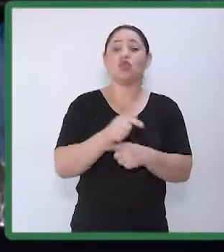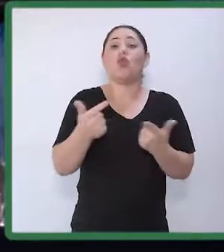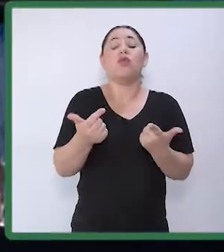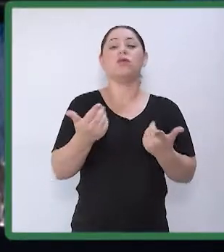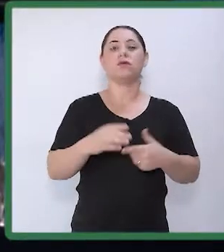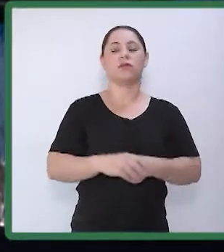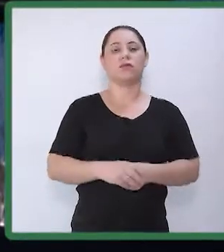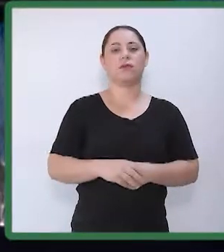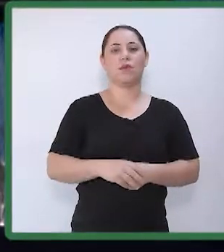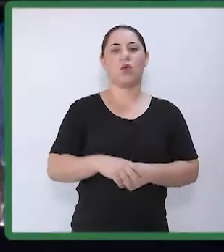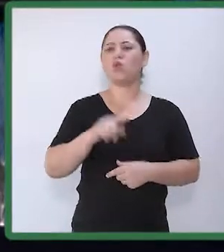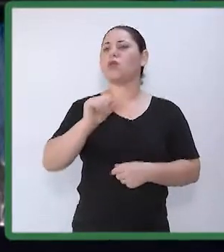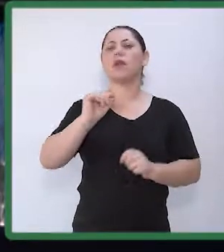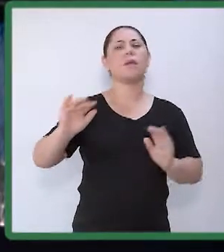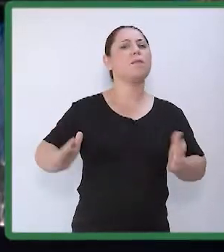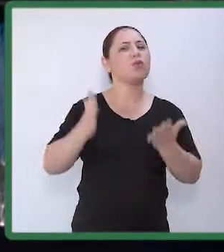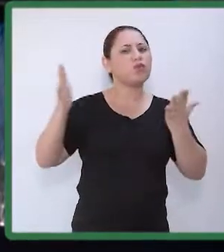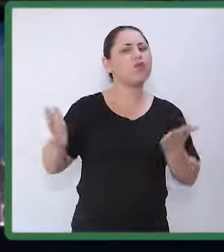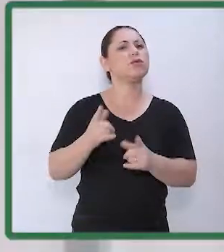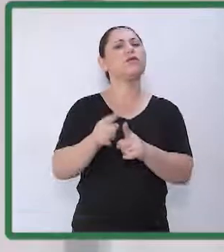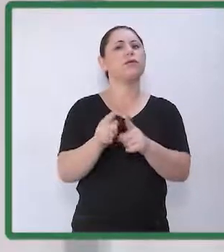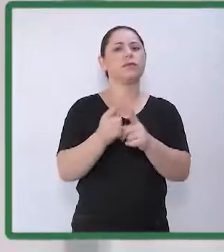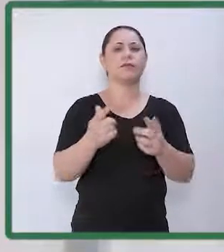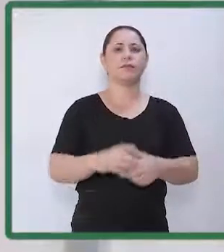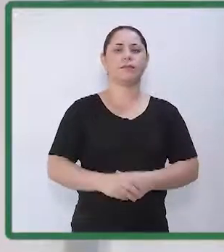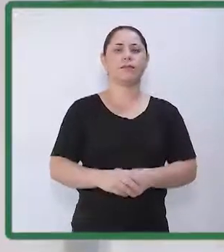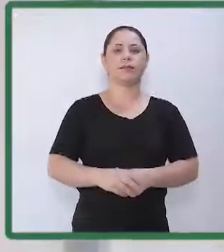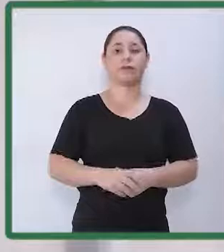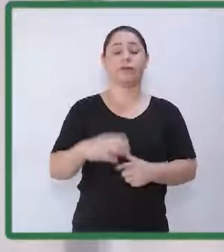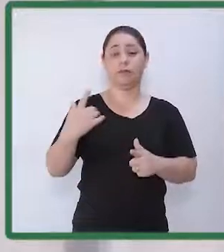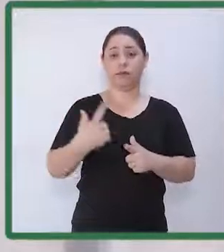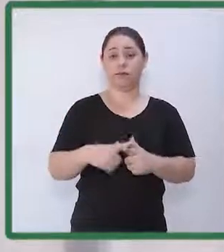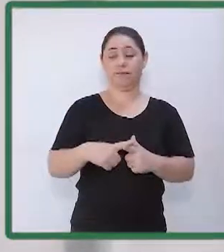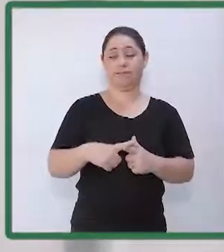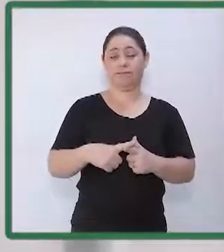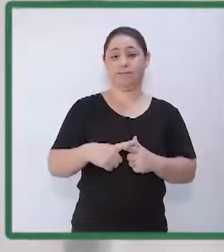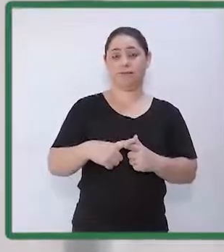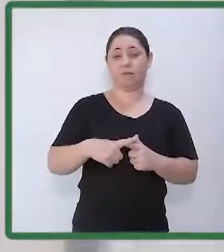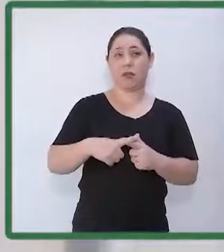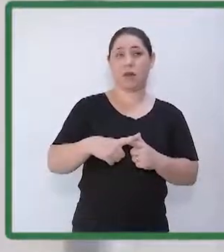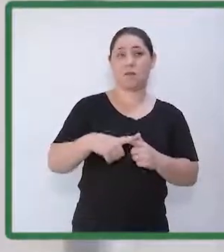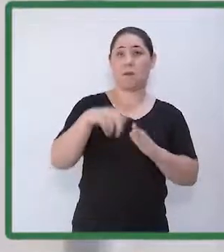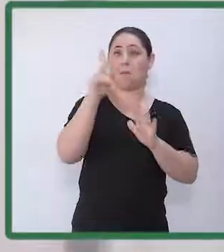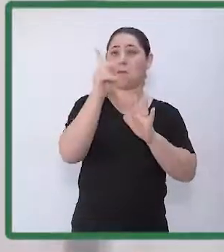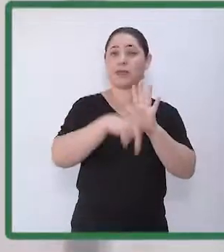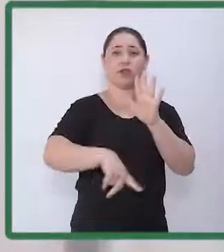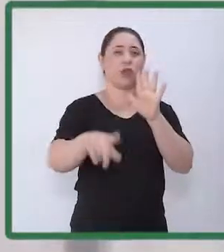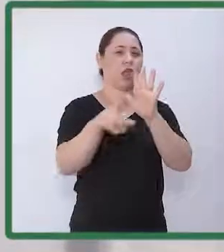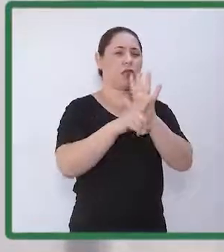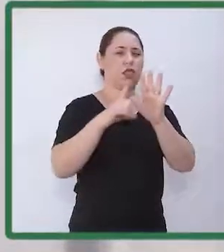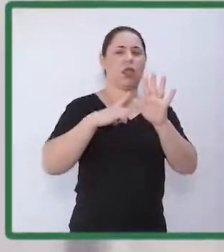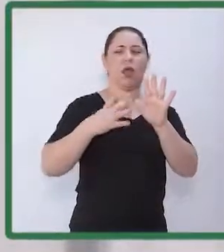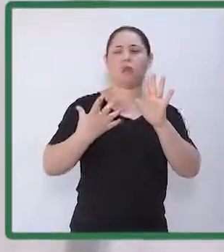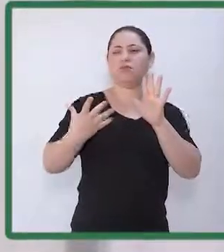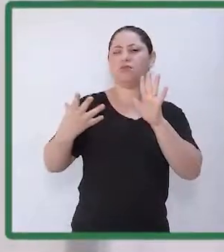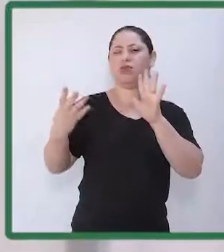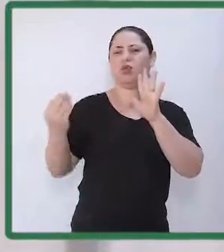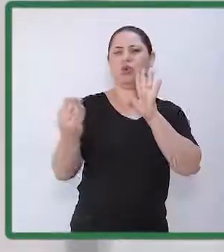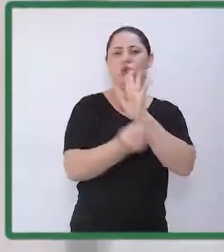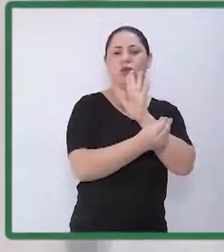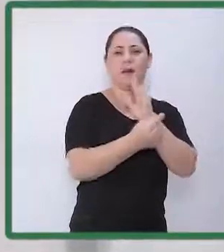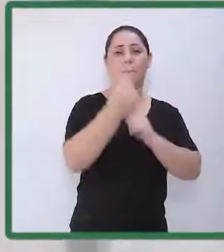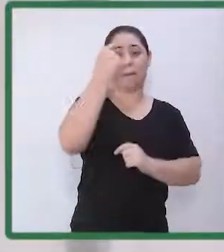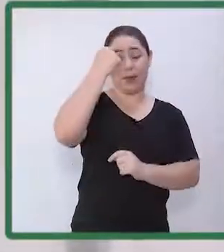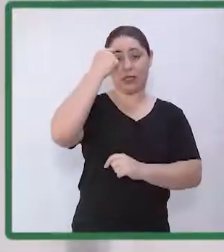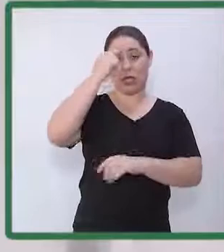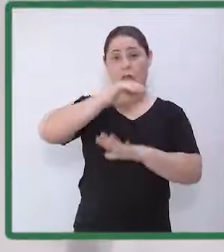Né? Porque é isso o que leva, isso que motiva também. Porque ideais, projetos, a gente tem muitos